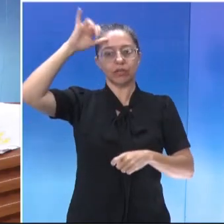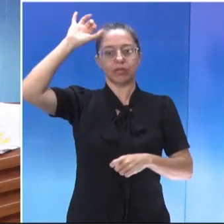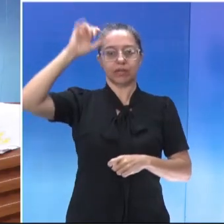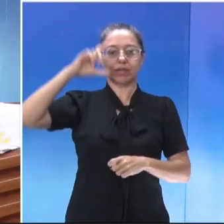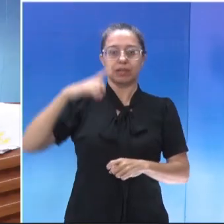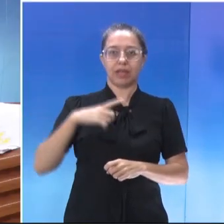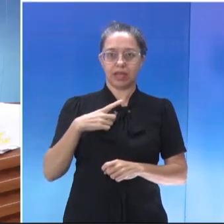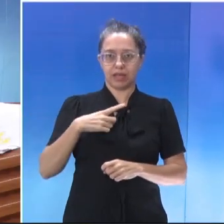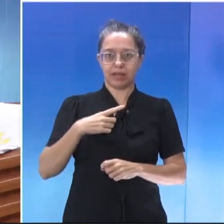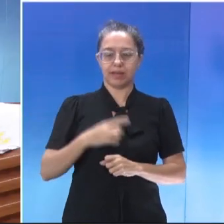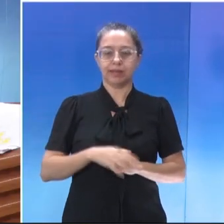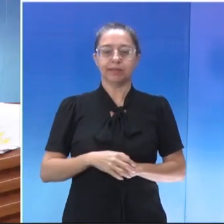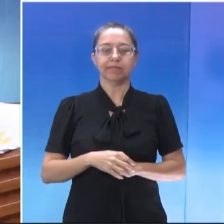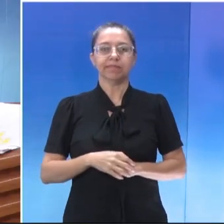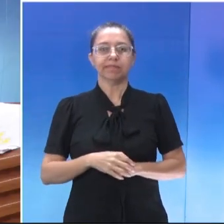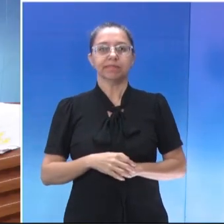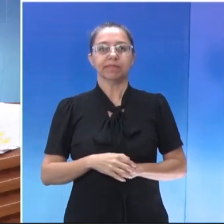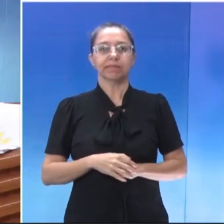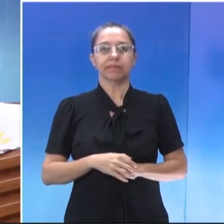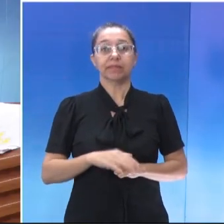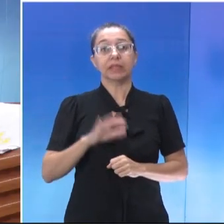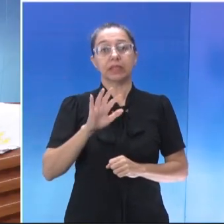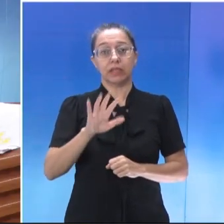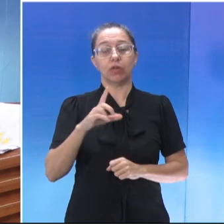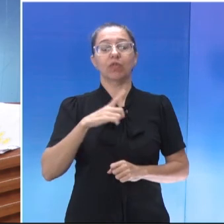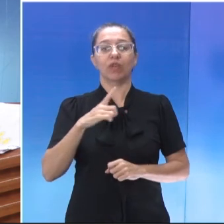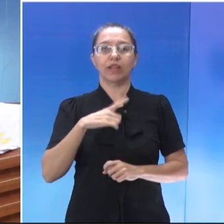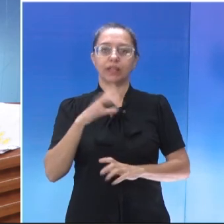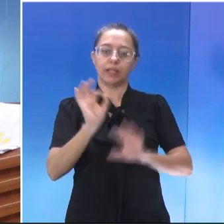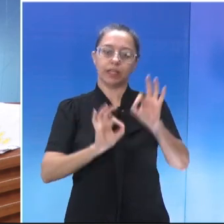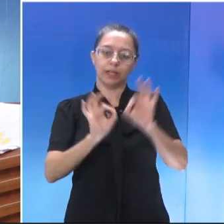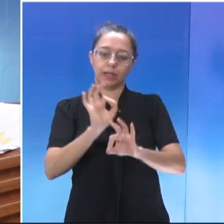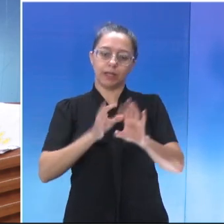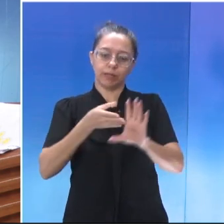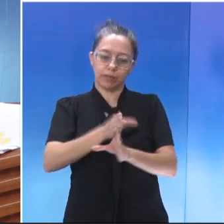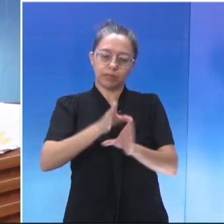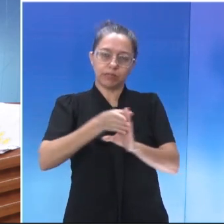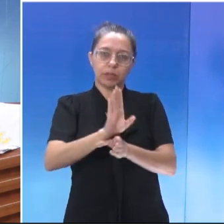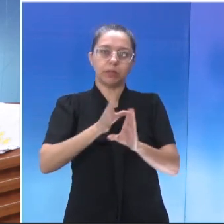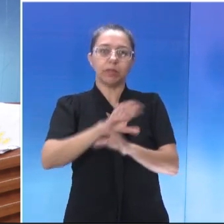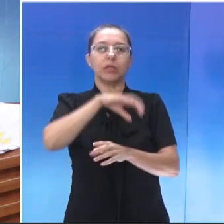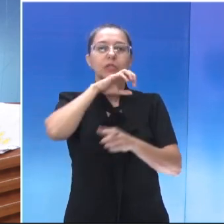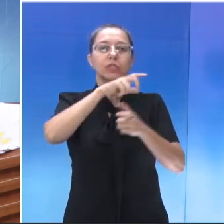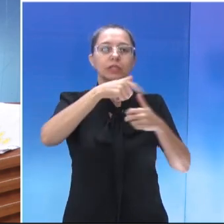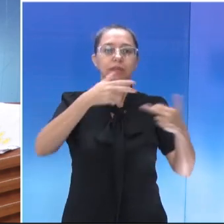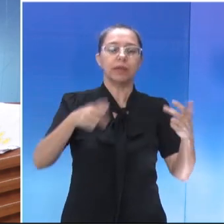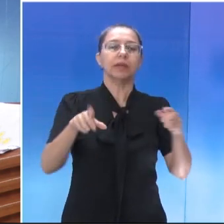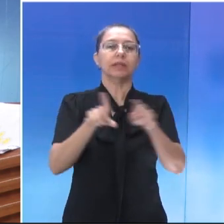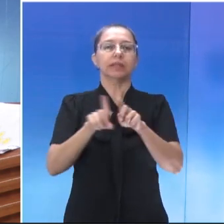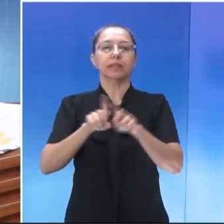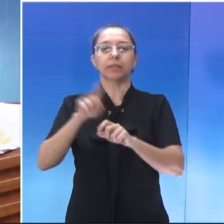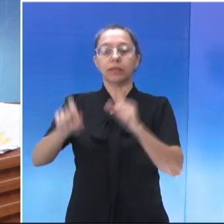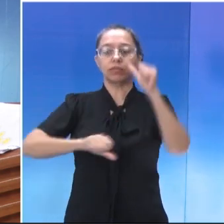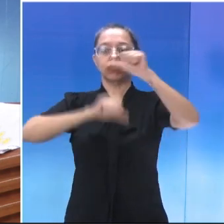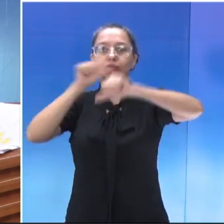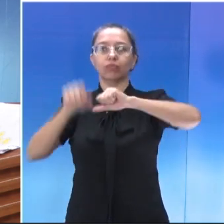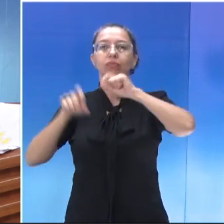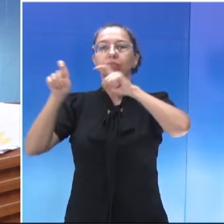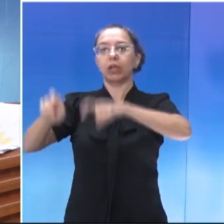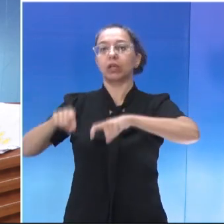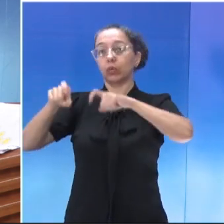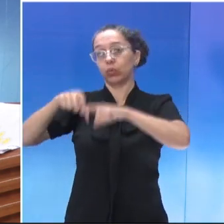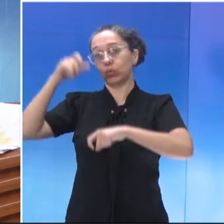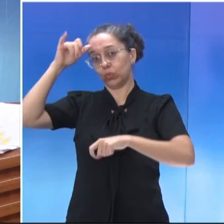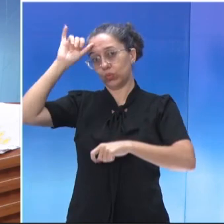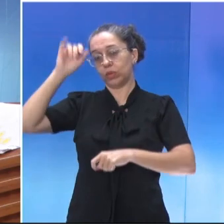realmente uma domesticação de animais, né, revolução da agricultura nesse período. Mas a questão está falando que